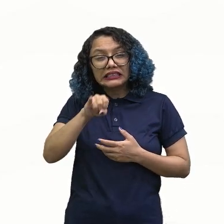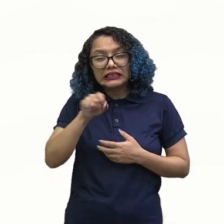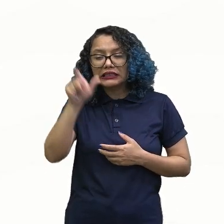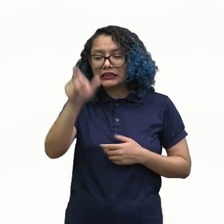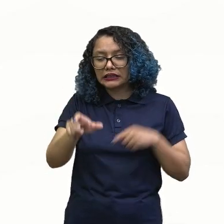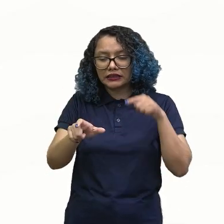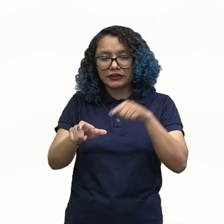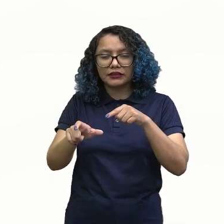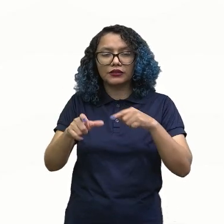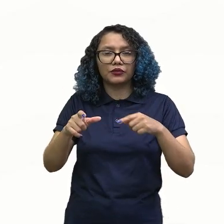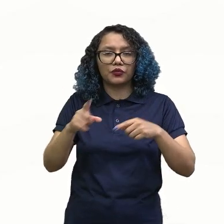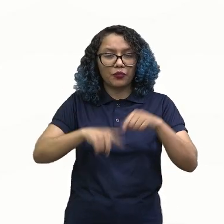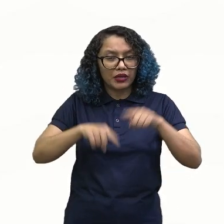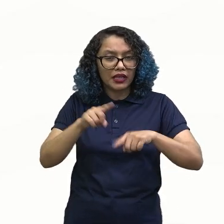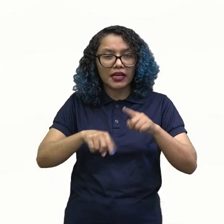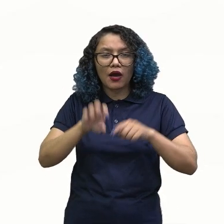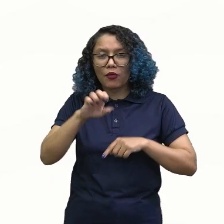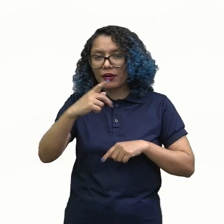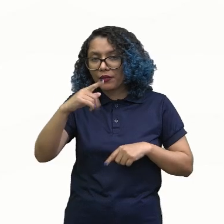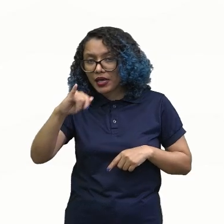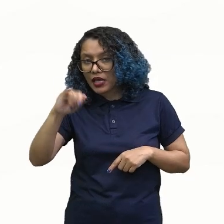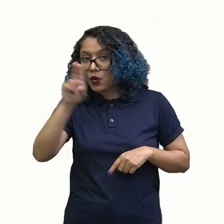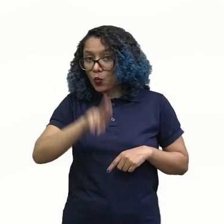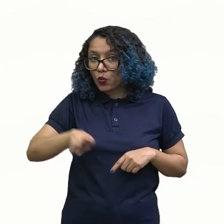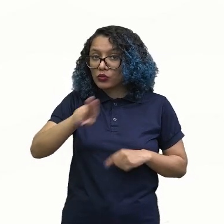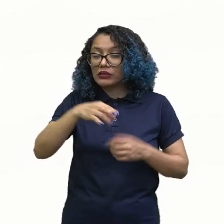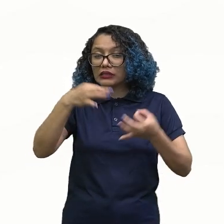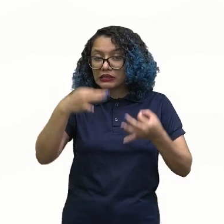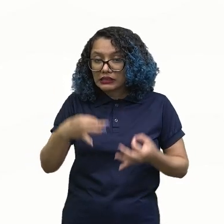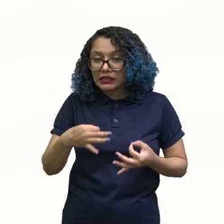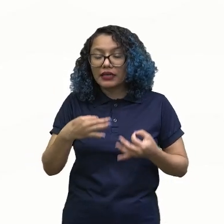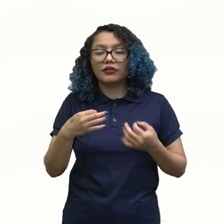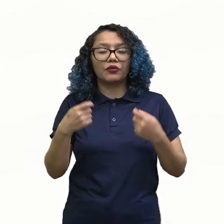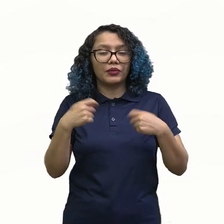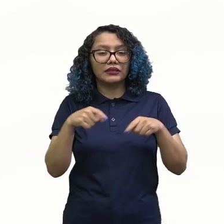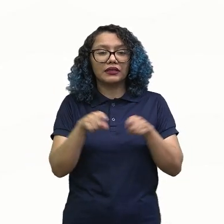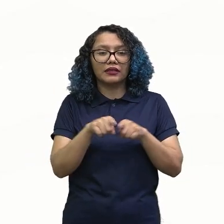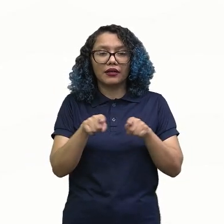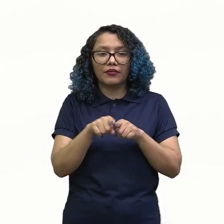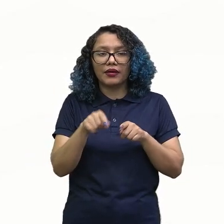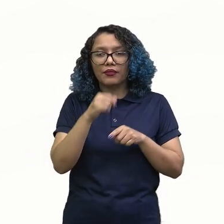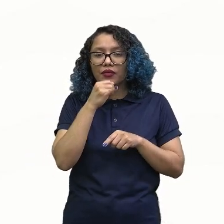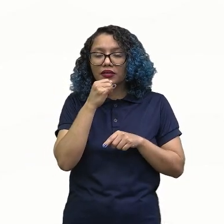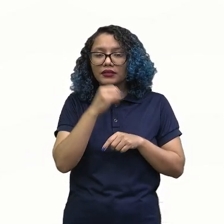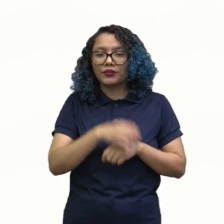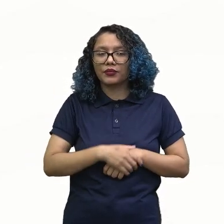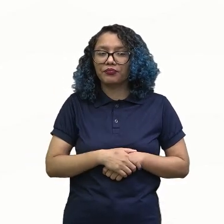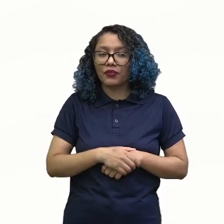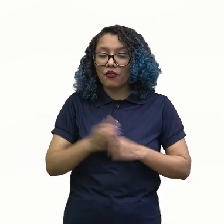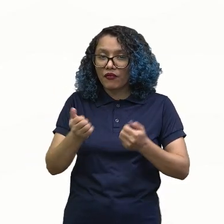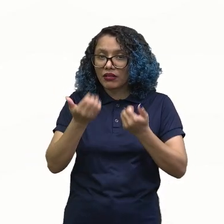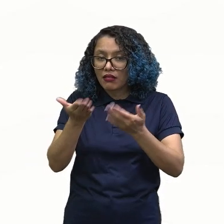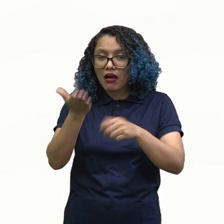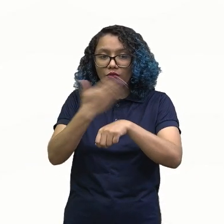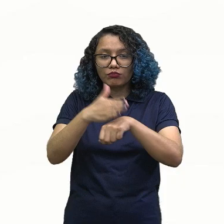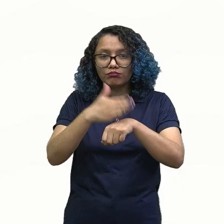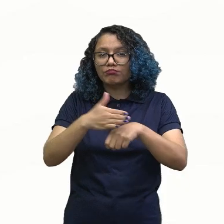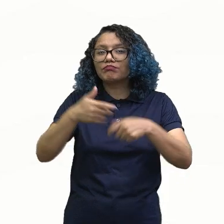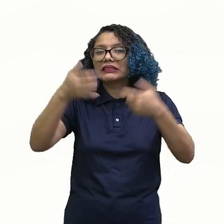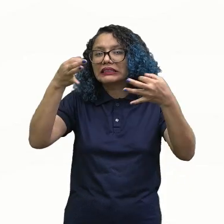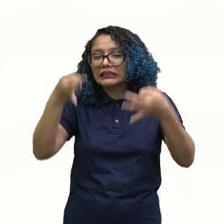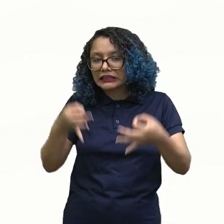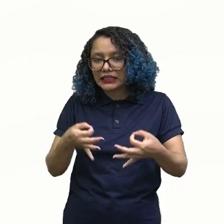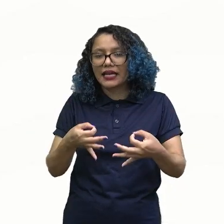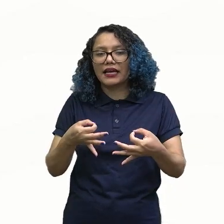utilizando aí os EPIs. E o que eu tenho que observar? É oferecer o treinamento adequado